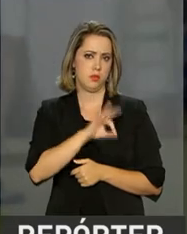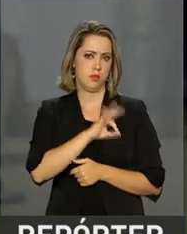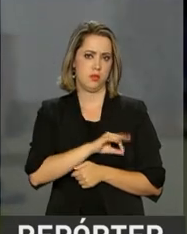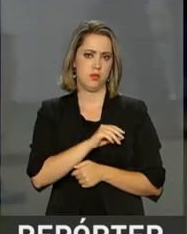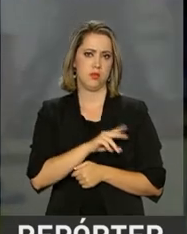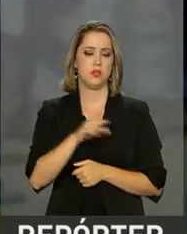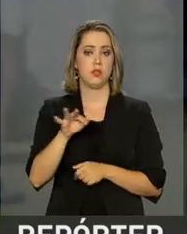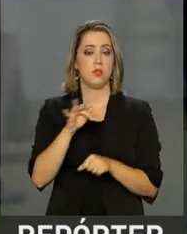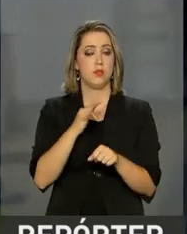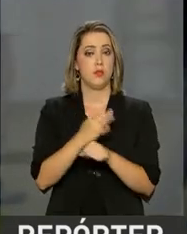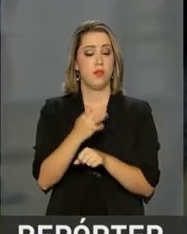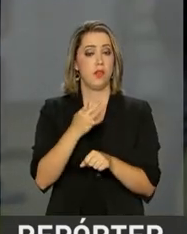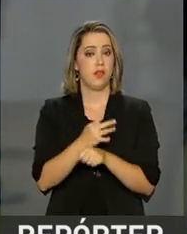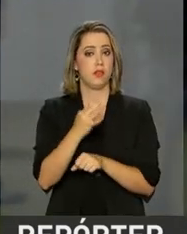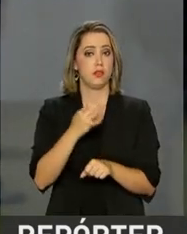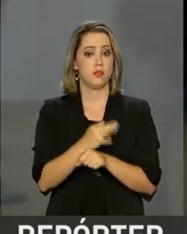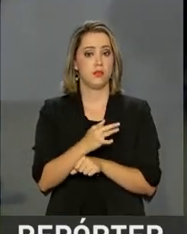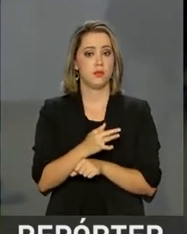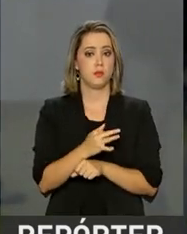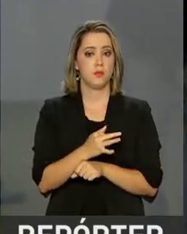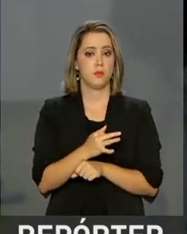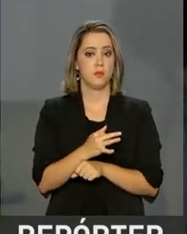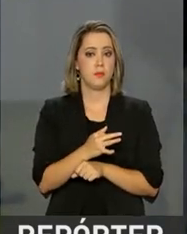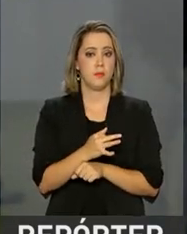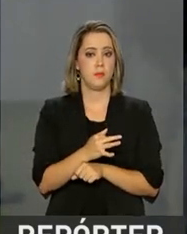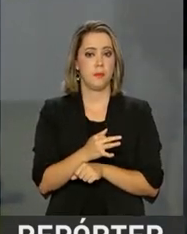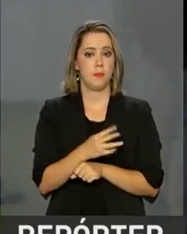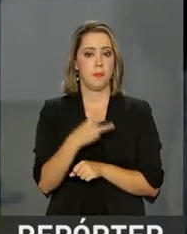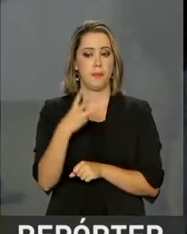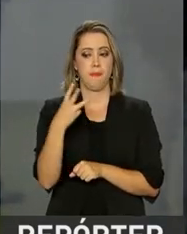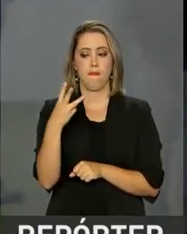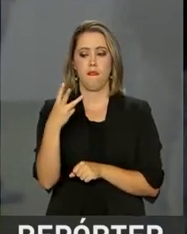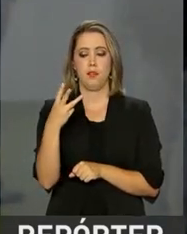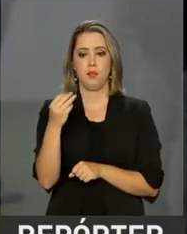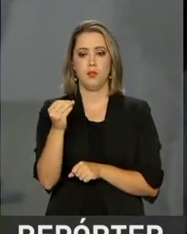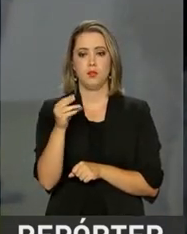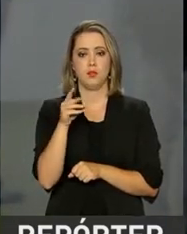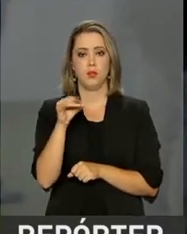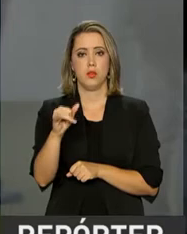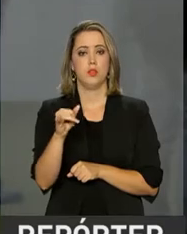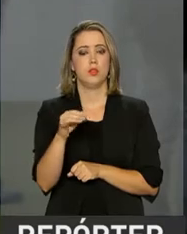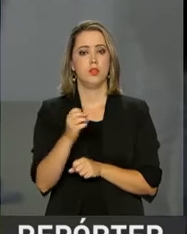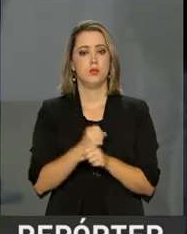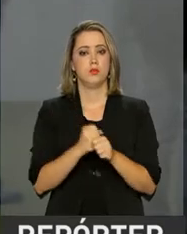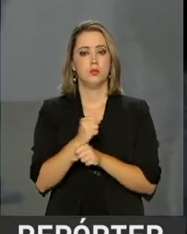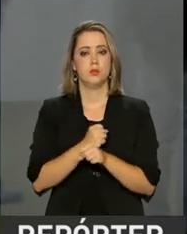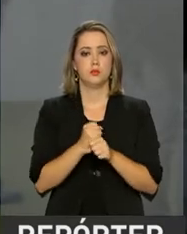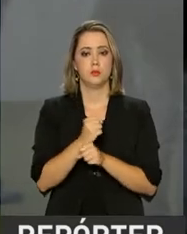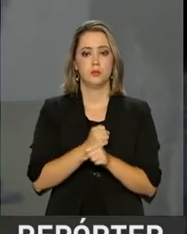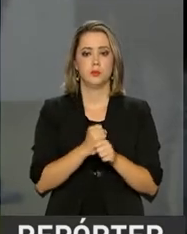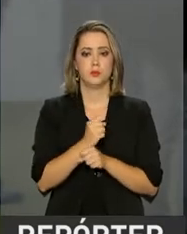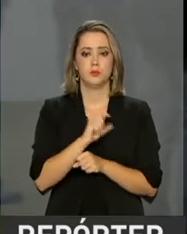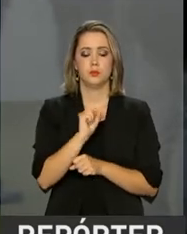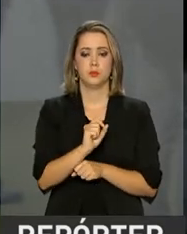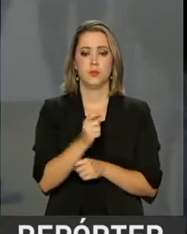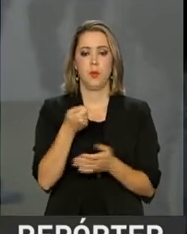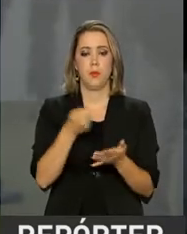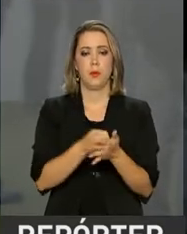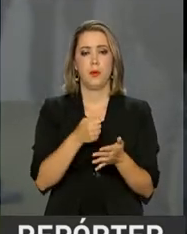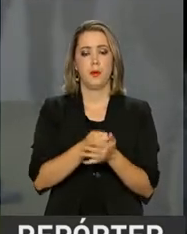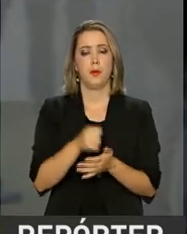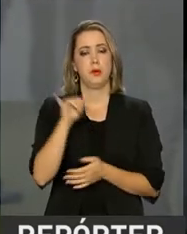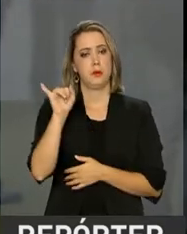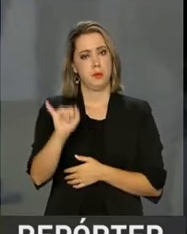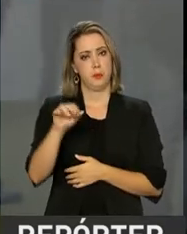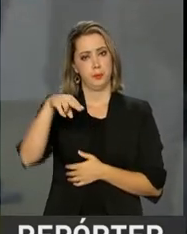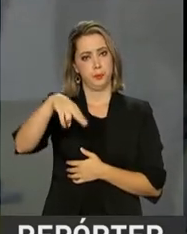mensais férias remuneradas de 30 dias por ano a contribuição à previdência social e